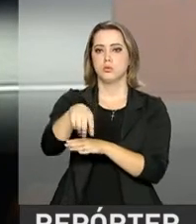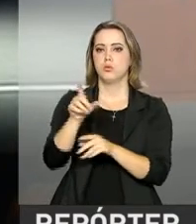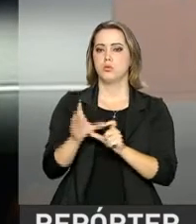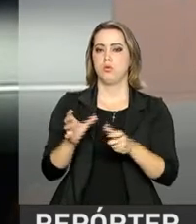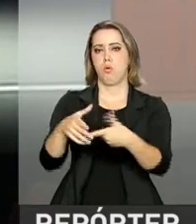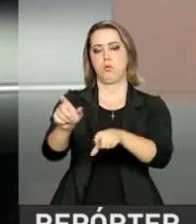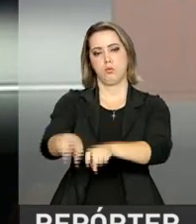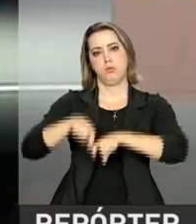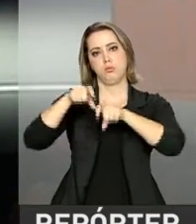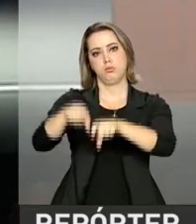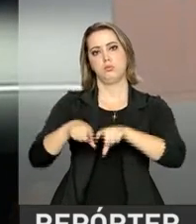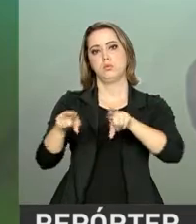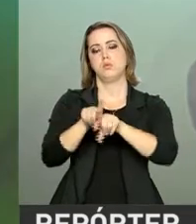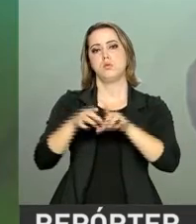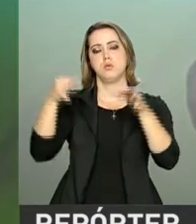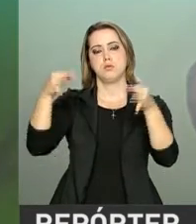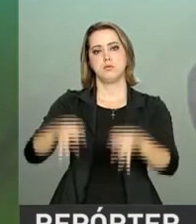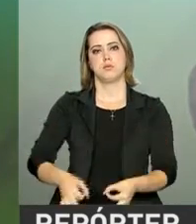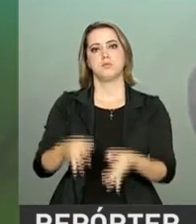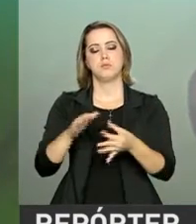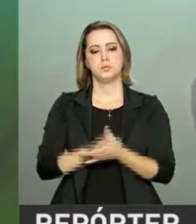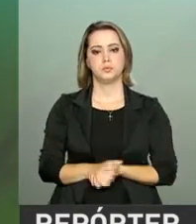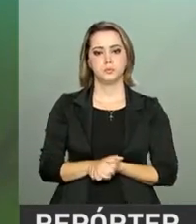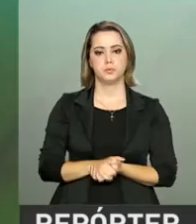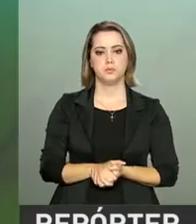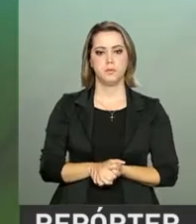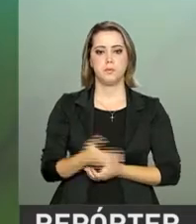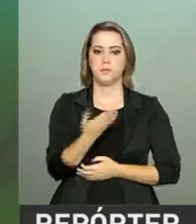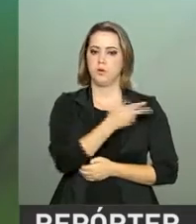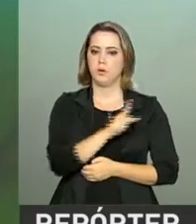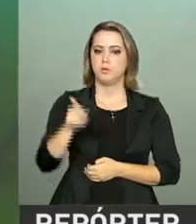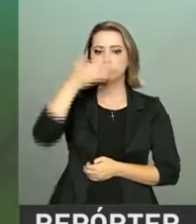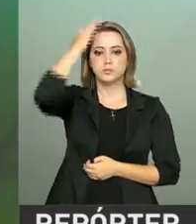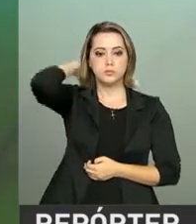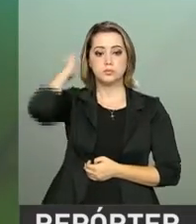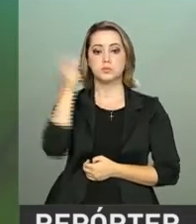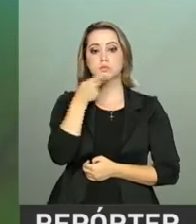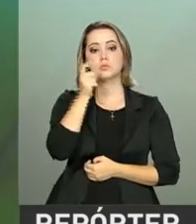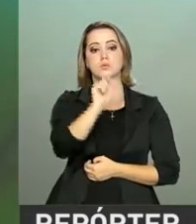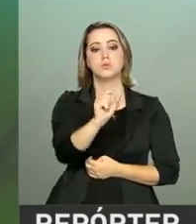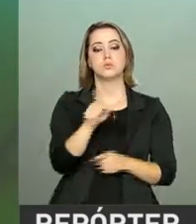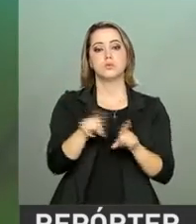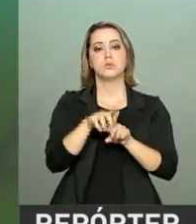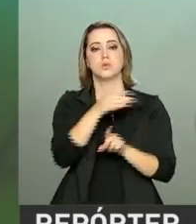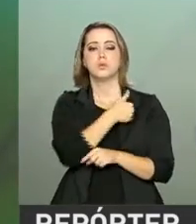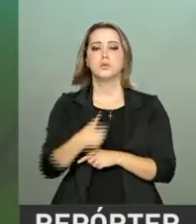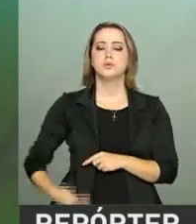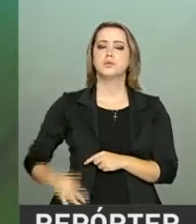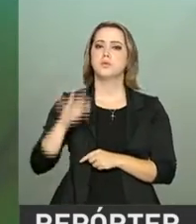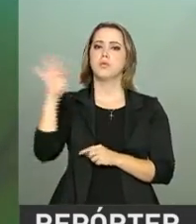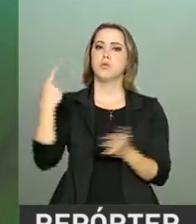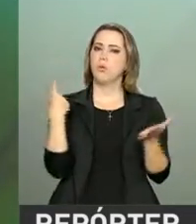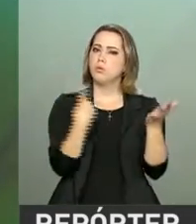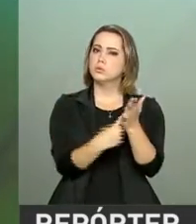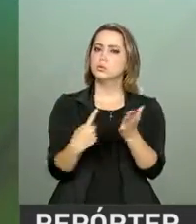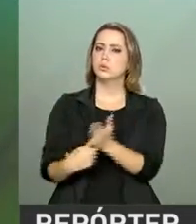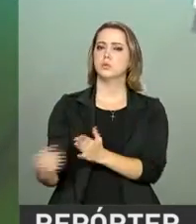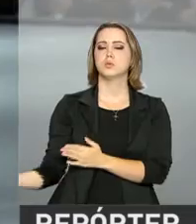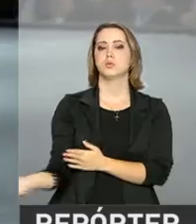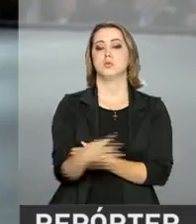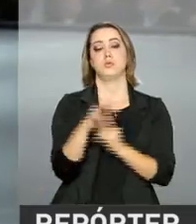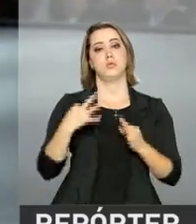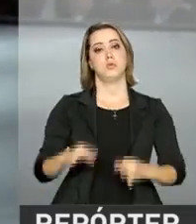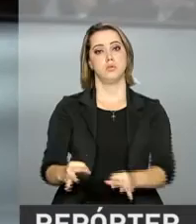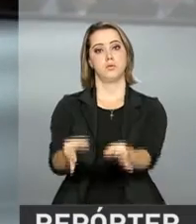agronegócio em tempo certo ao falar do agromais o presidente michel temer afirmou que o governo federal tem compromisso com a modernidade